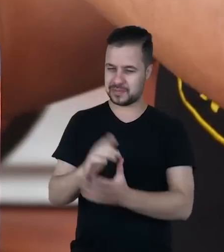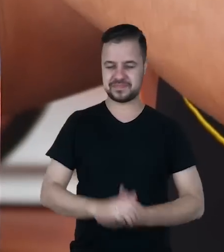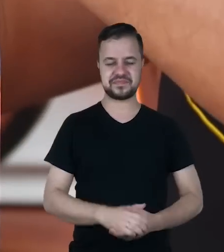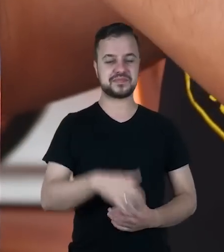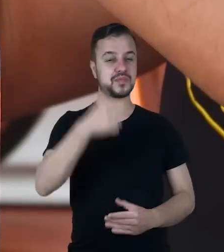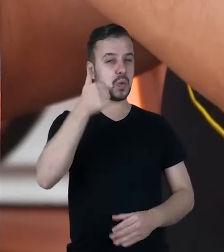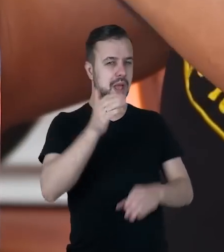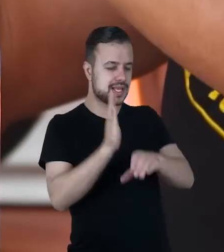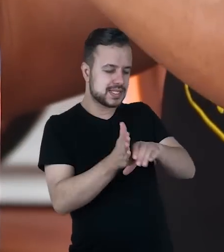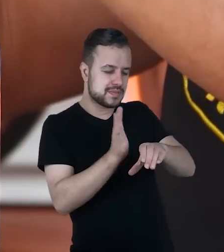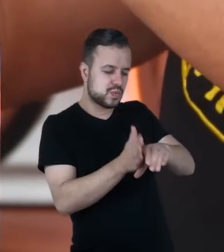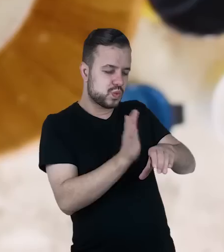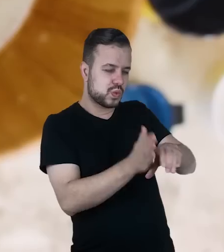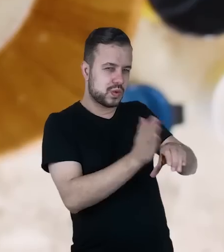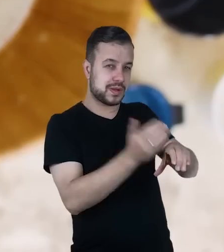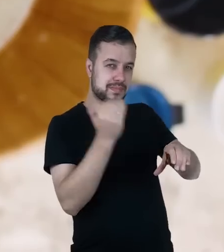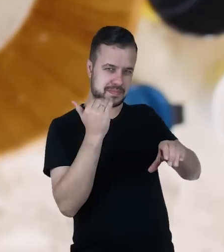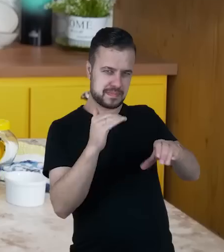para facilitar.